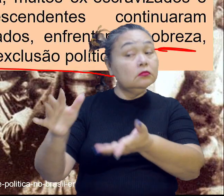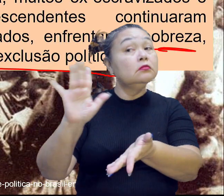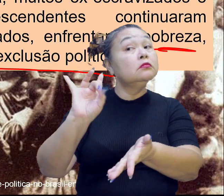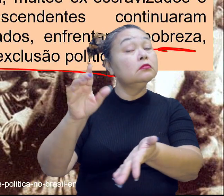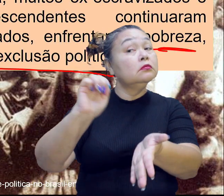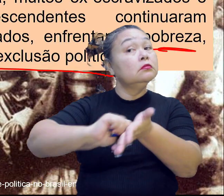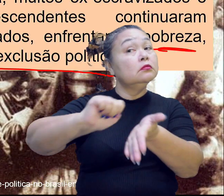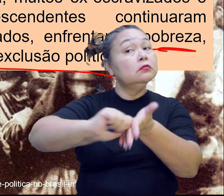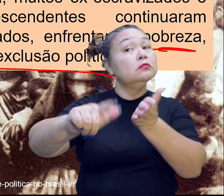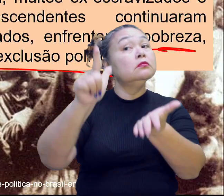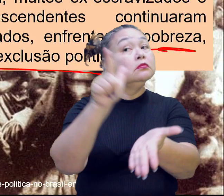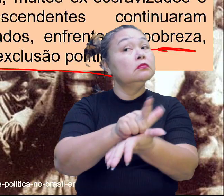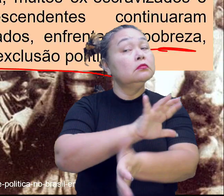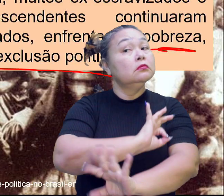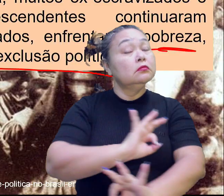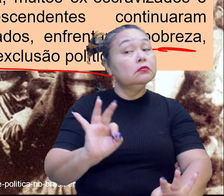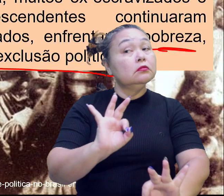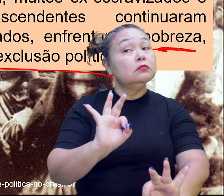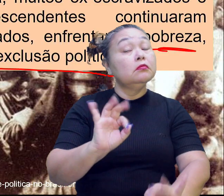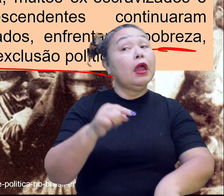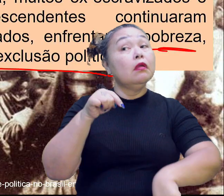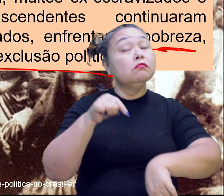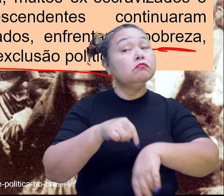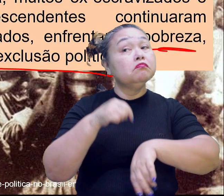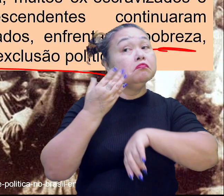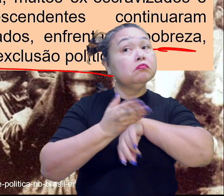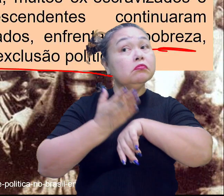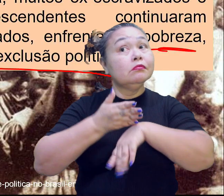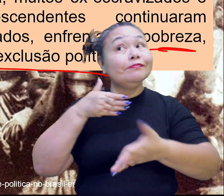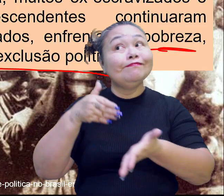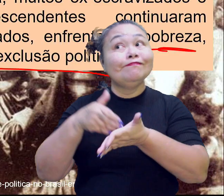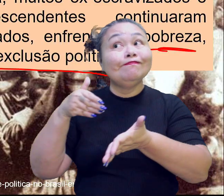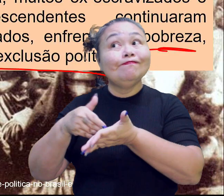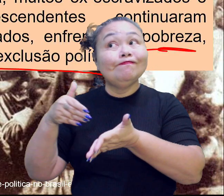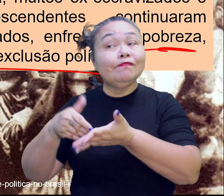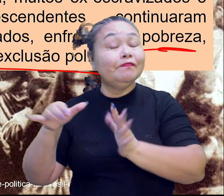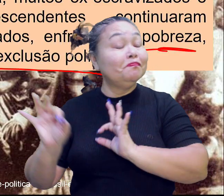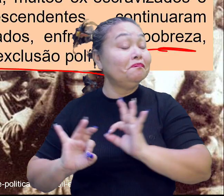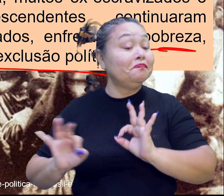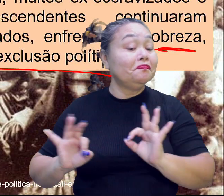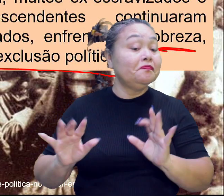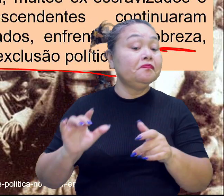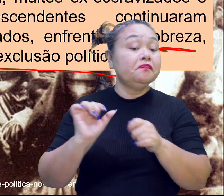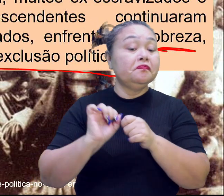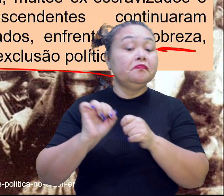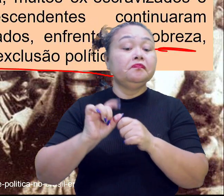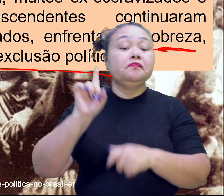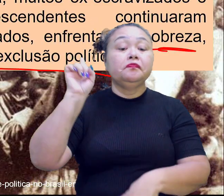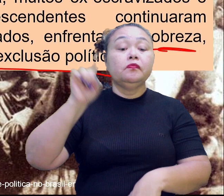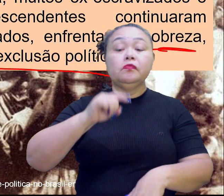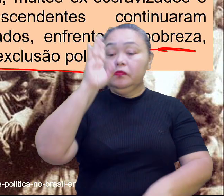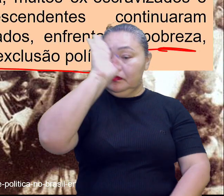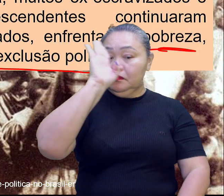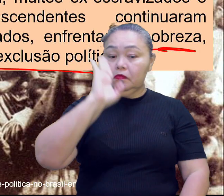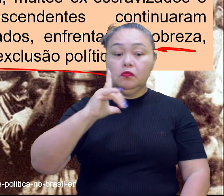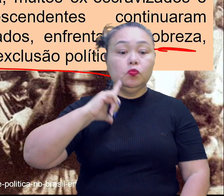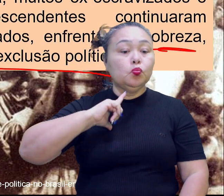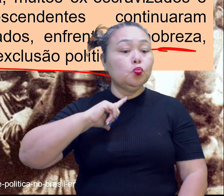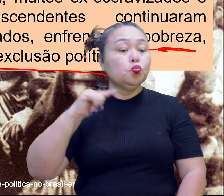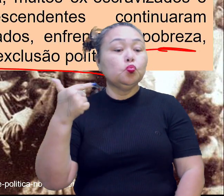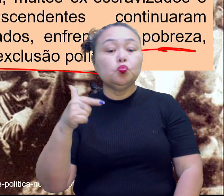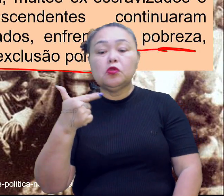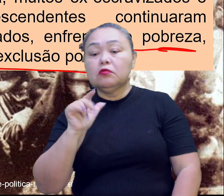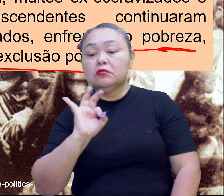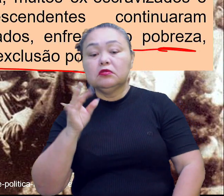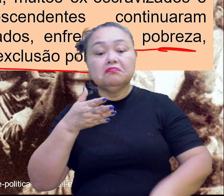limitados nas práticas. Muitos brasileiros viviam sem acesso plena à educação,